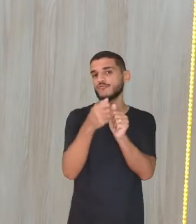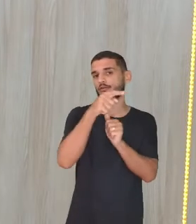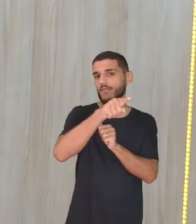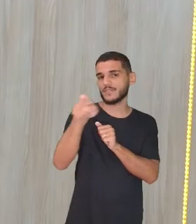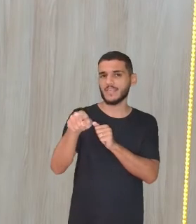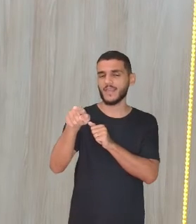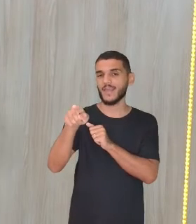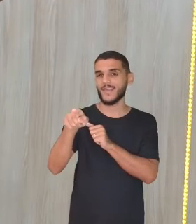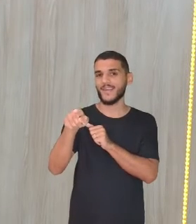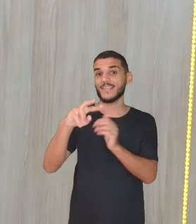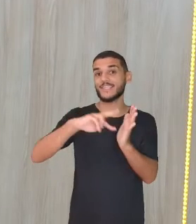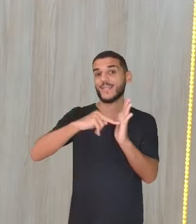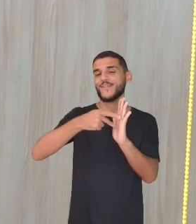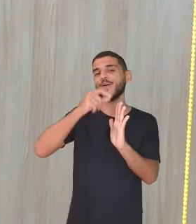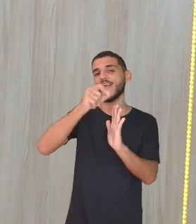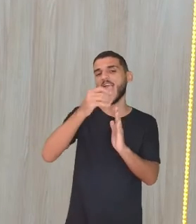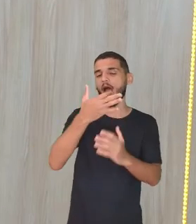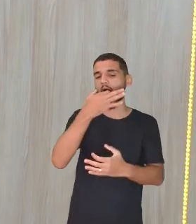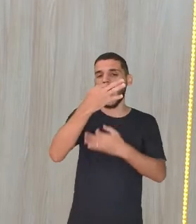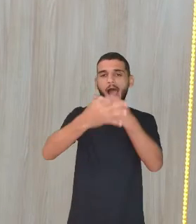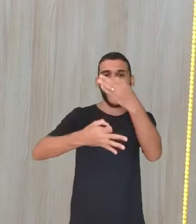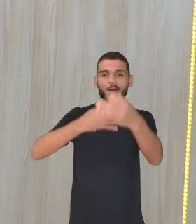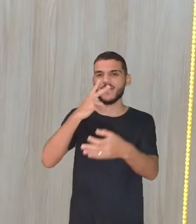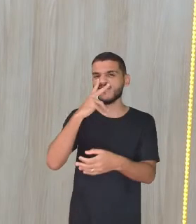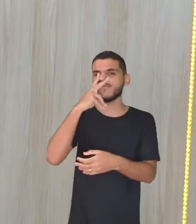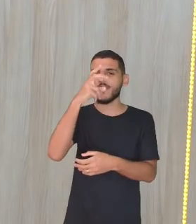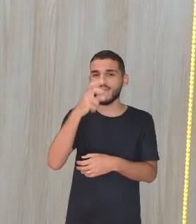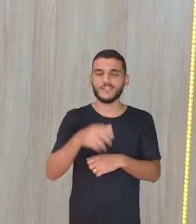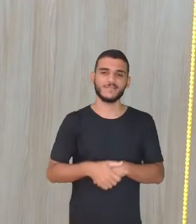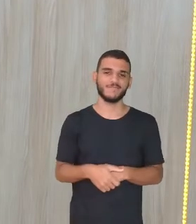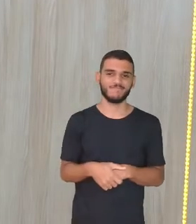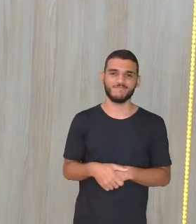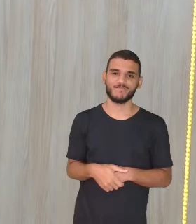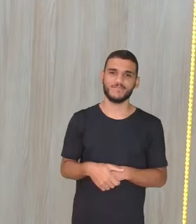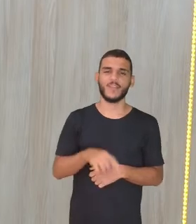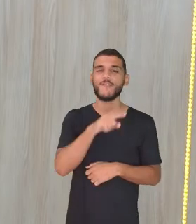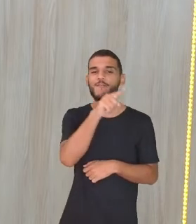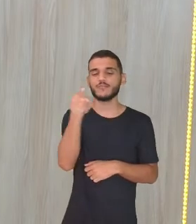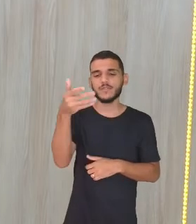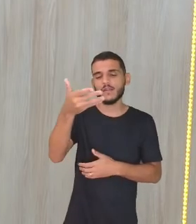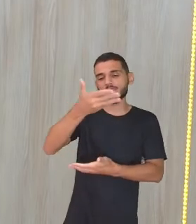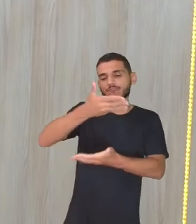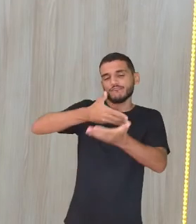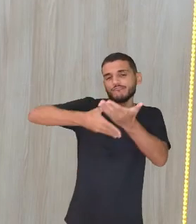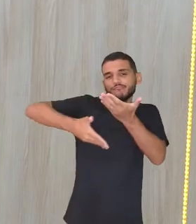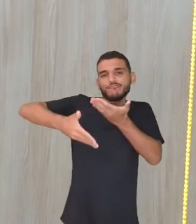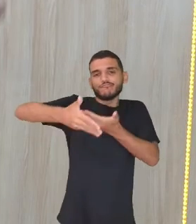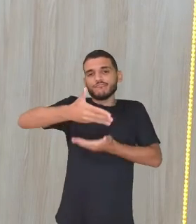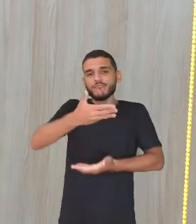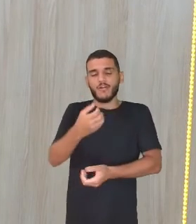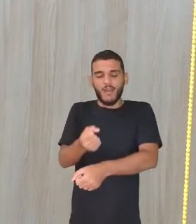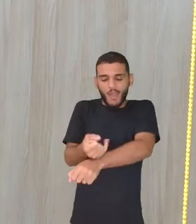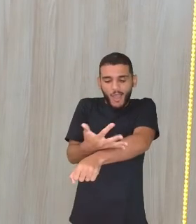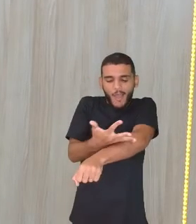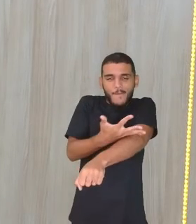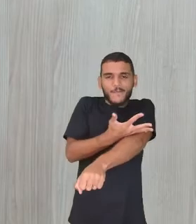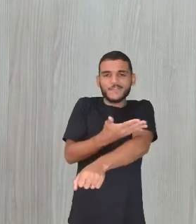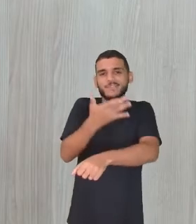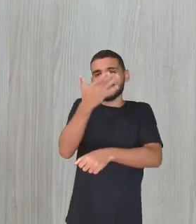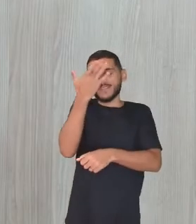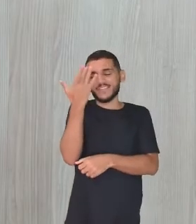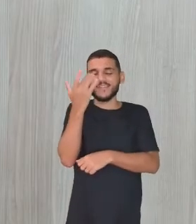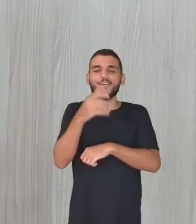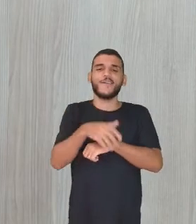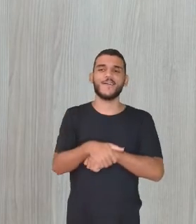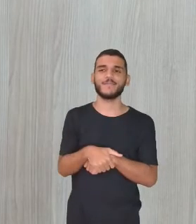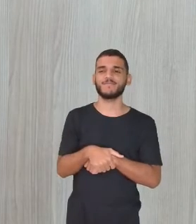um poder de argumentação incrível quando você envolve o emocional da Inclusive, pessoa. apelando